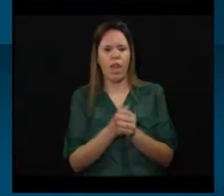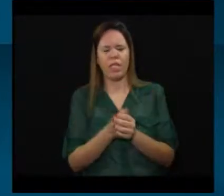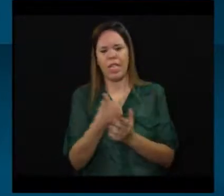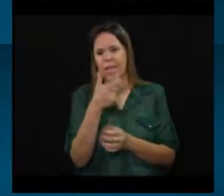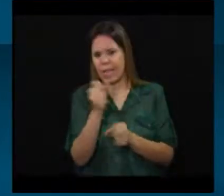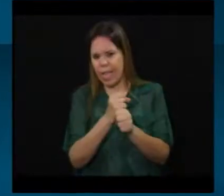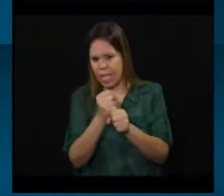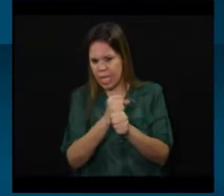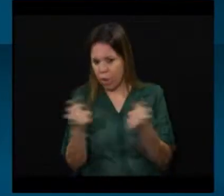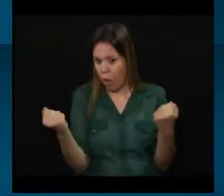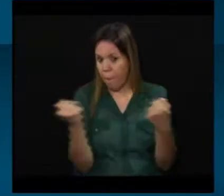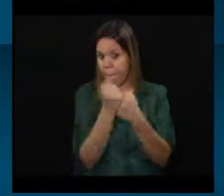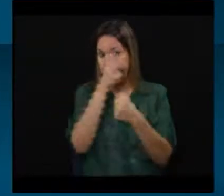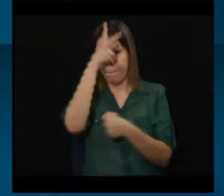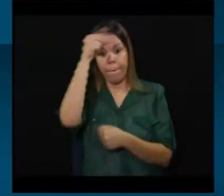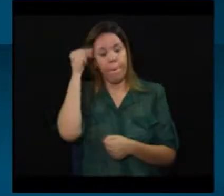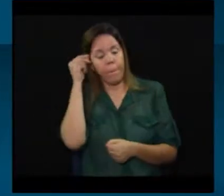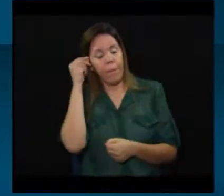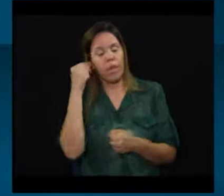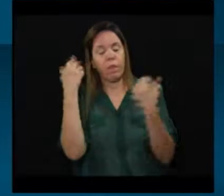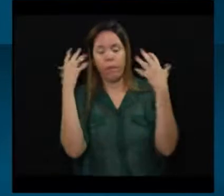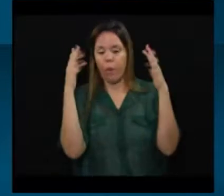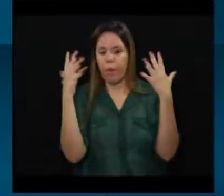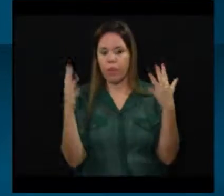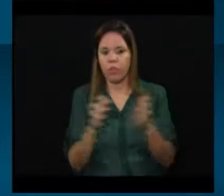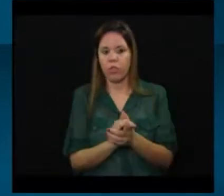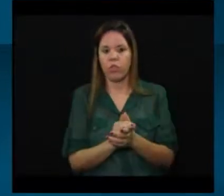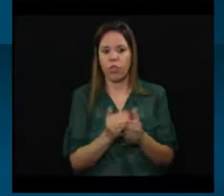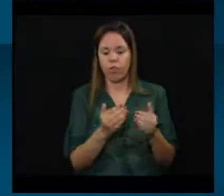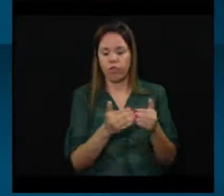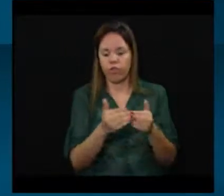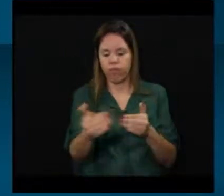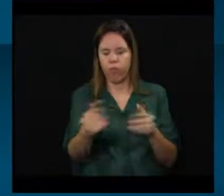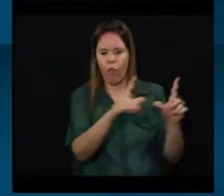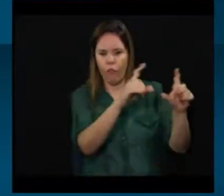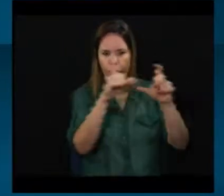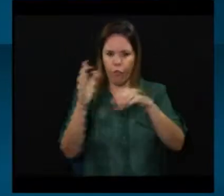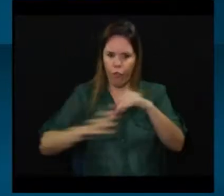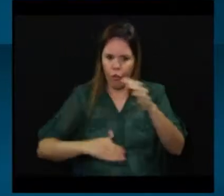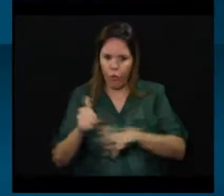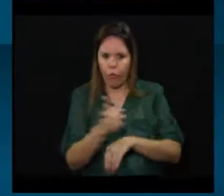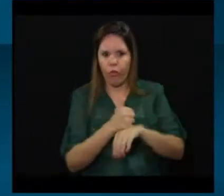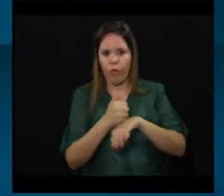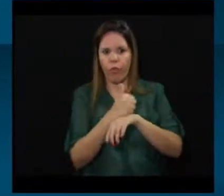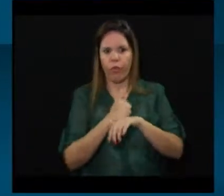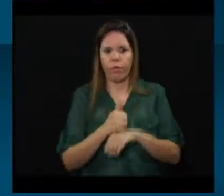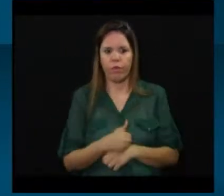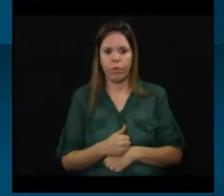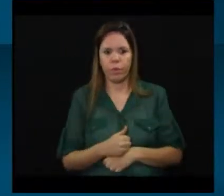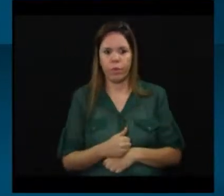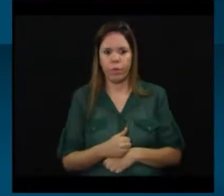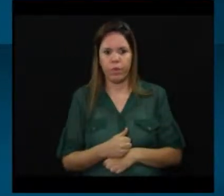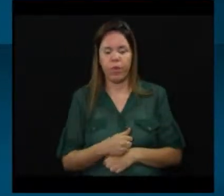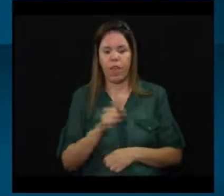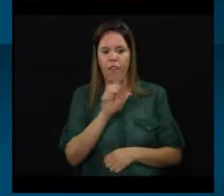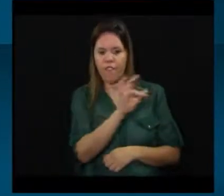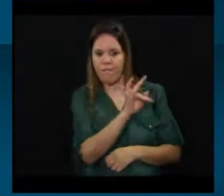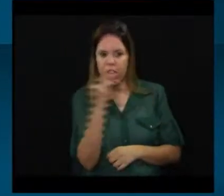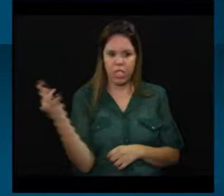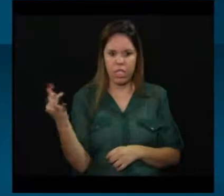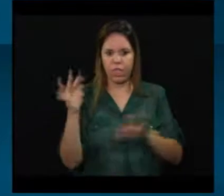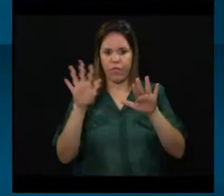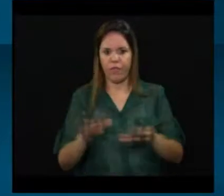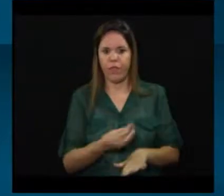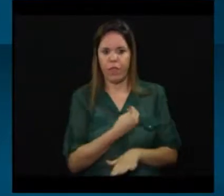anos com o apoio da Prefeitura e homenageia o precursor da fotografia Hércules Florence, francês radicado em Campinas no